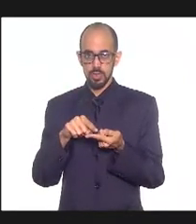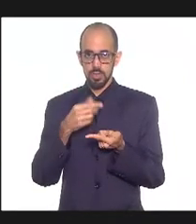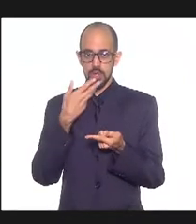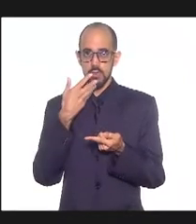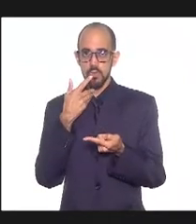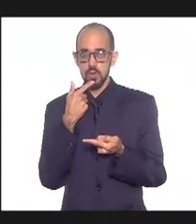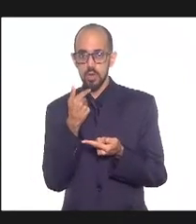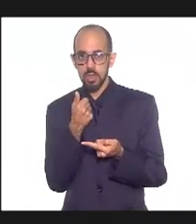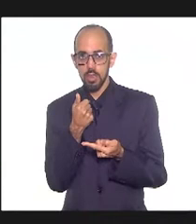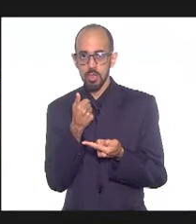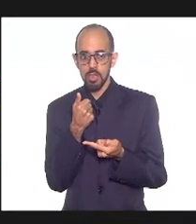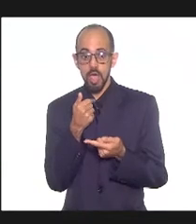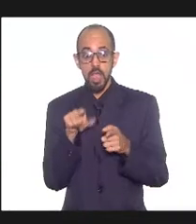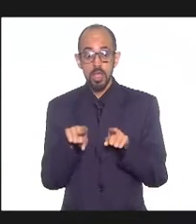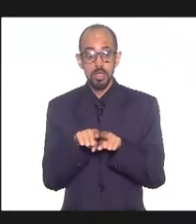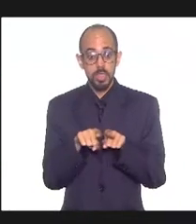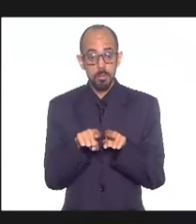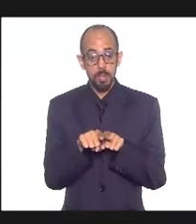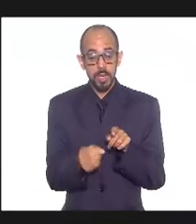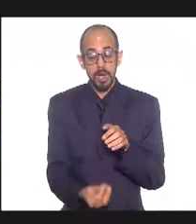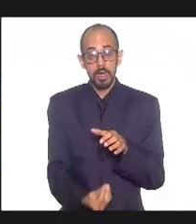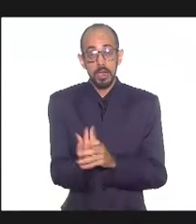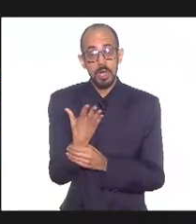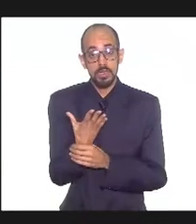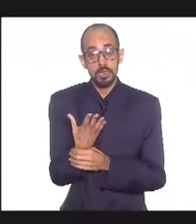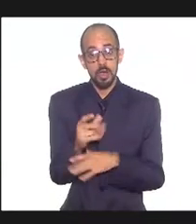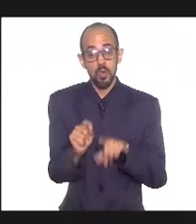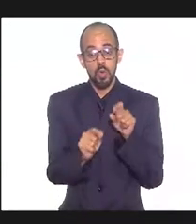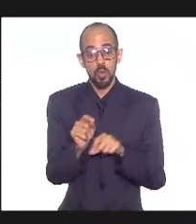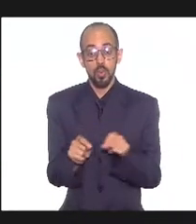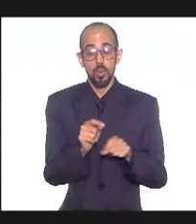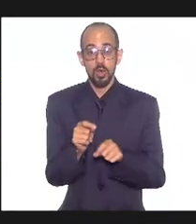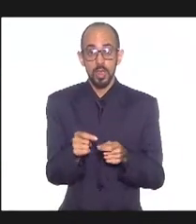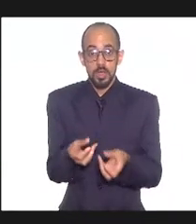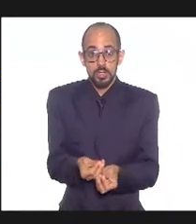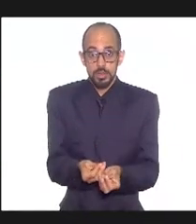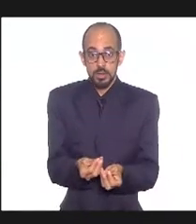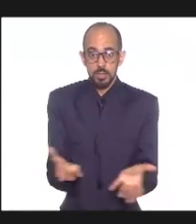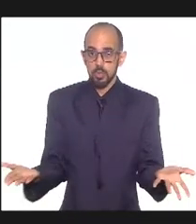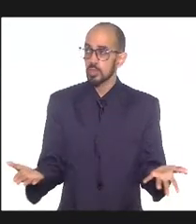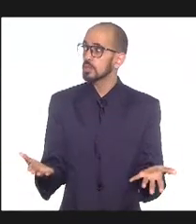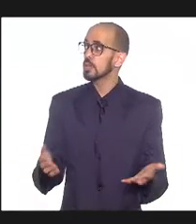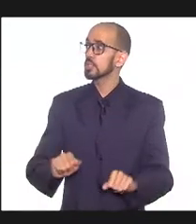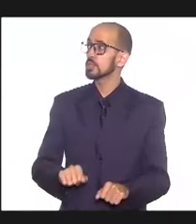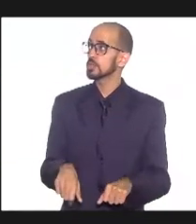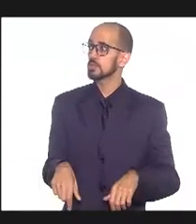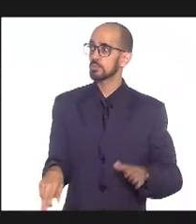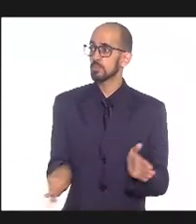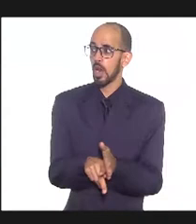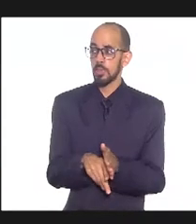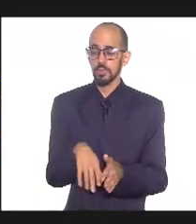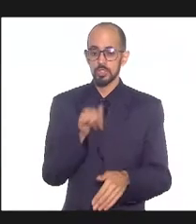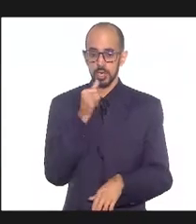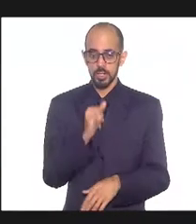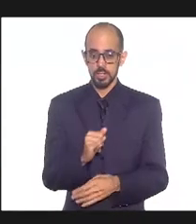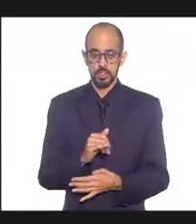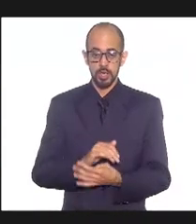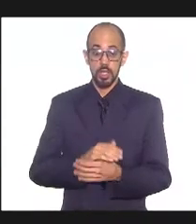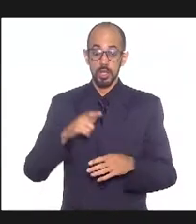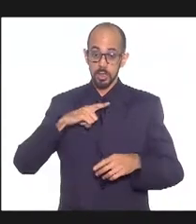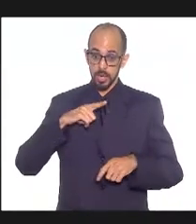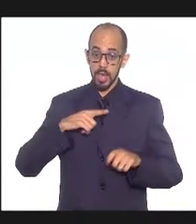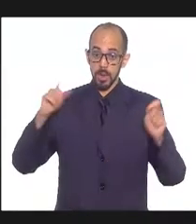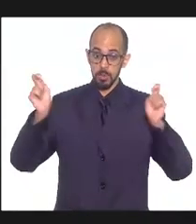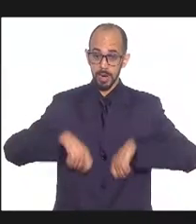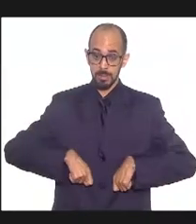na cogeração, que a cogeração é a geração distribuída e localizada. Então, há um potencial muito grande e isso